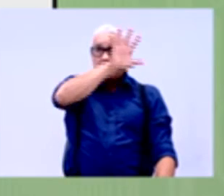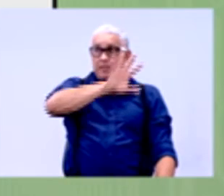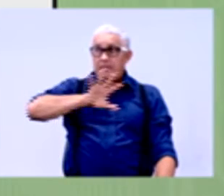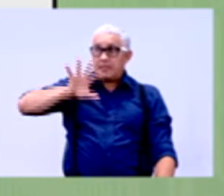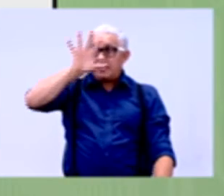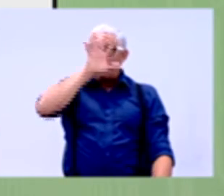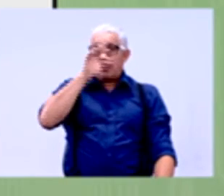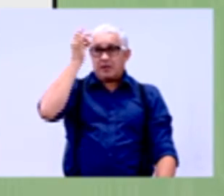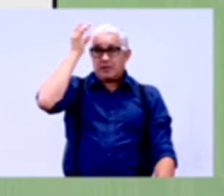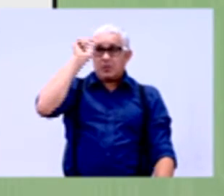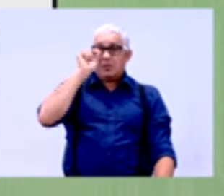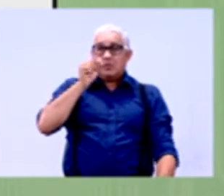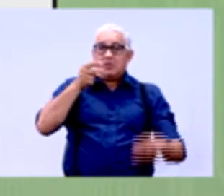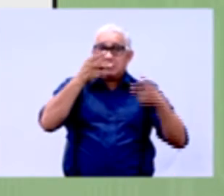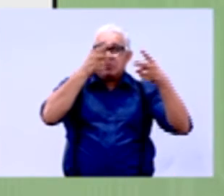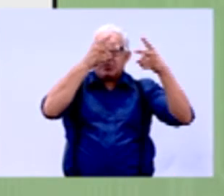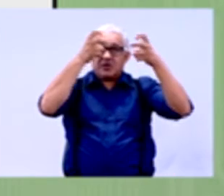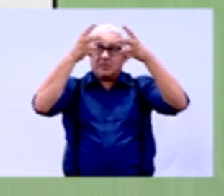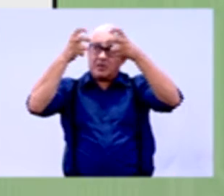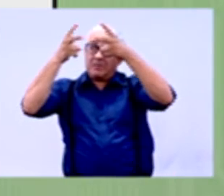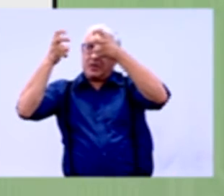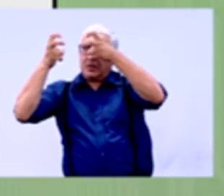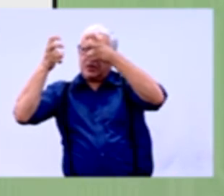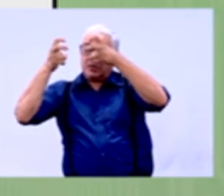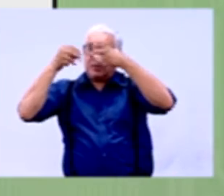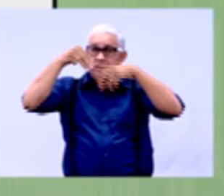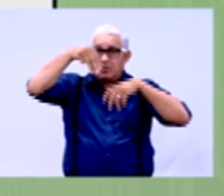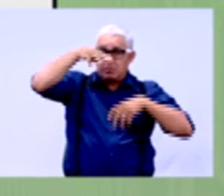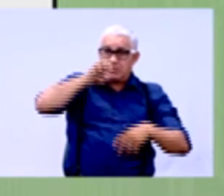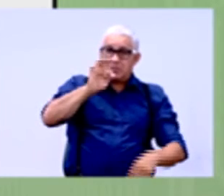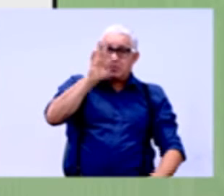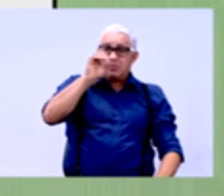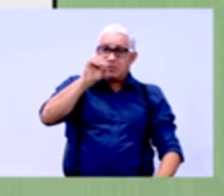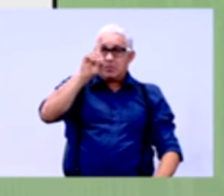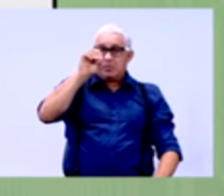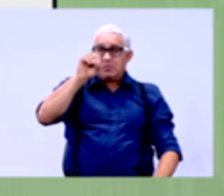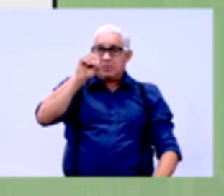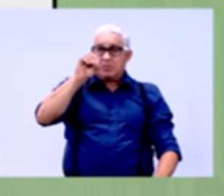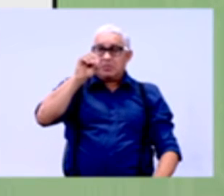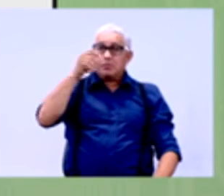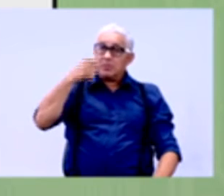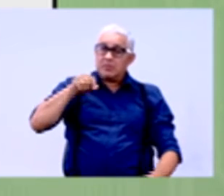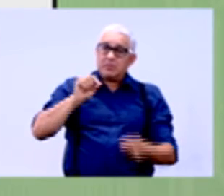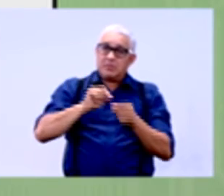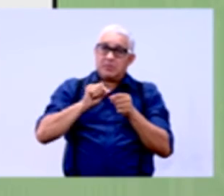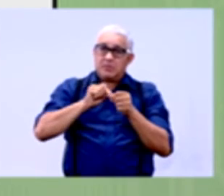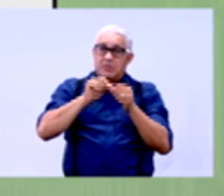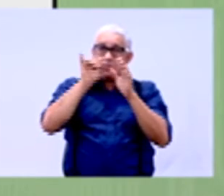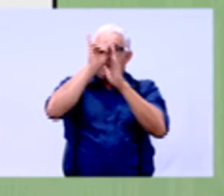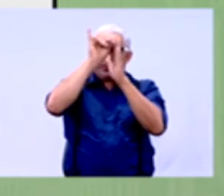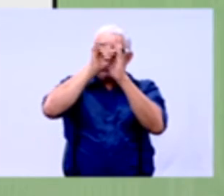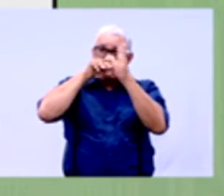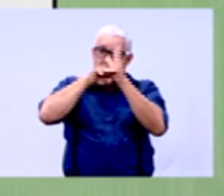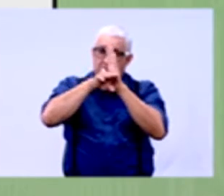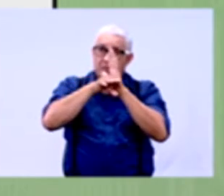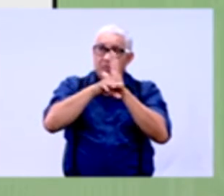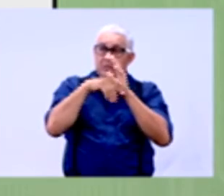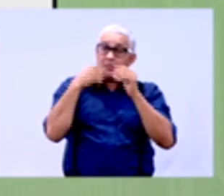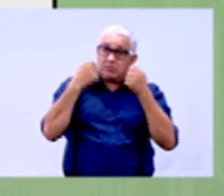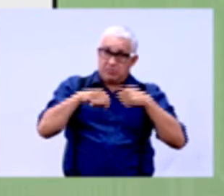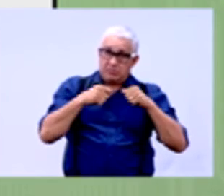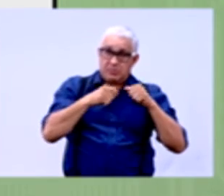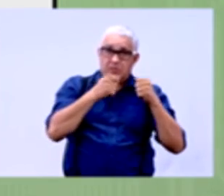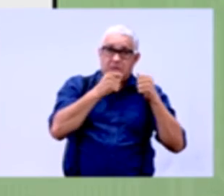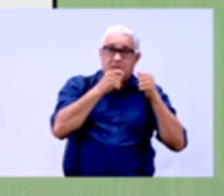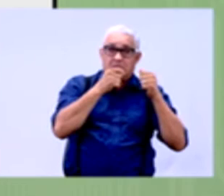fácil, por exemplo, identificarmos aqui que quantos métodos nós teremos que fazer, implementar. Nós teremos que implementar o